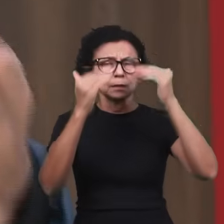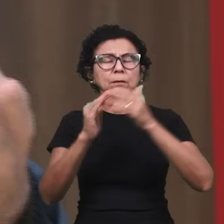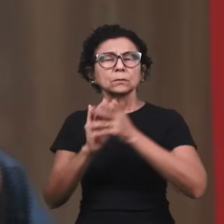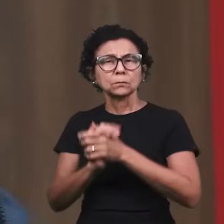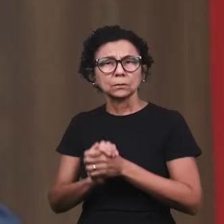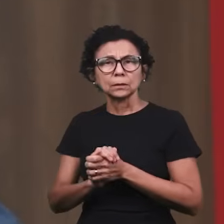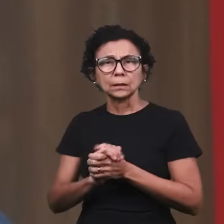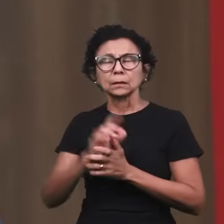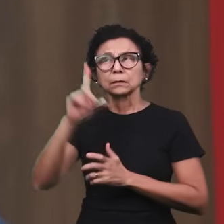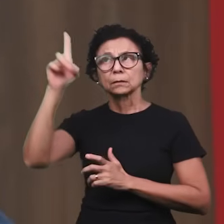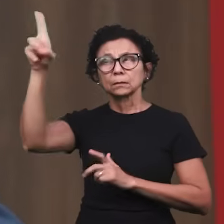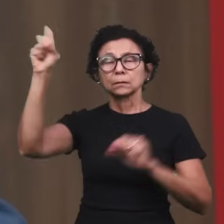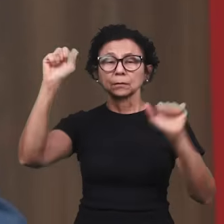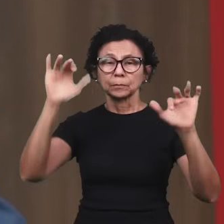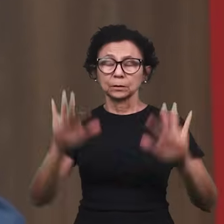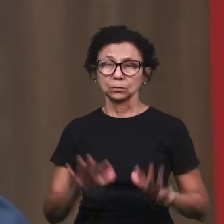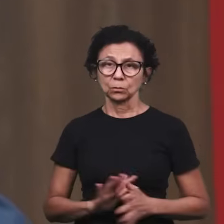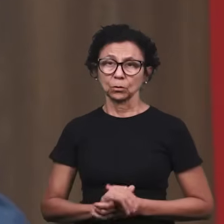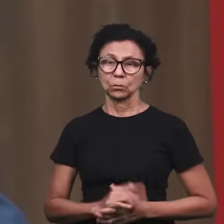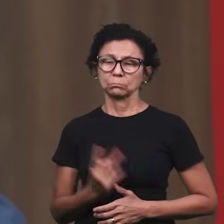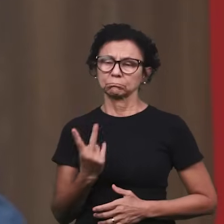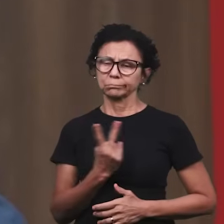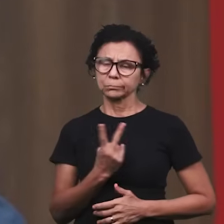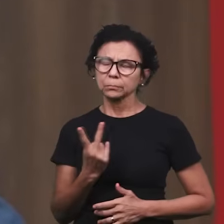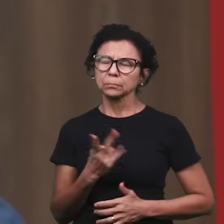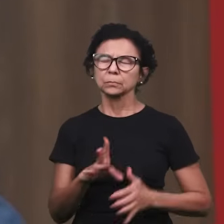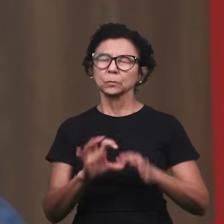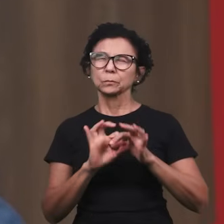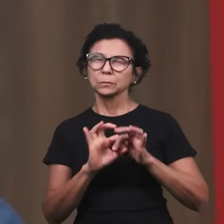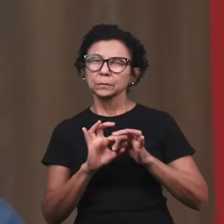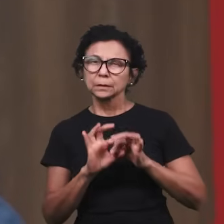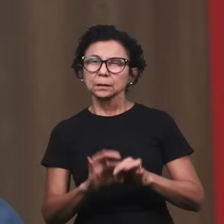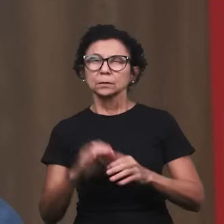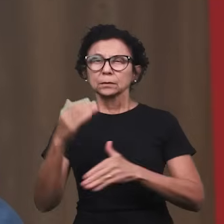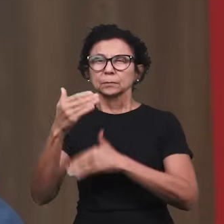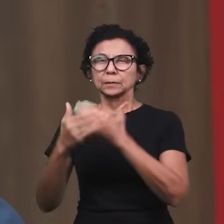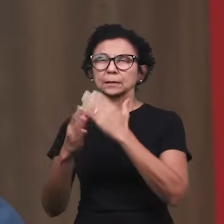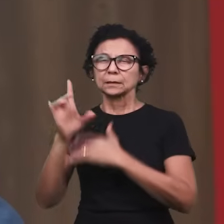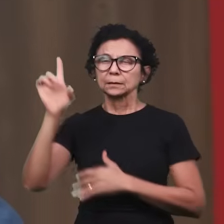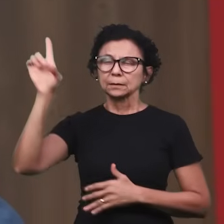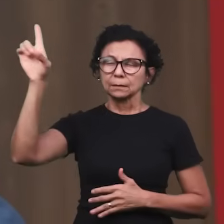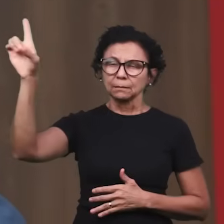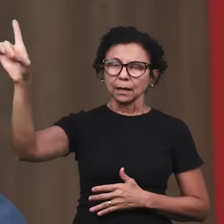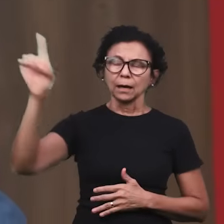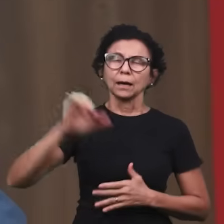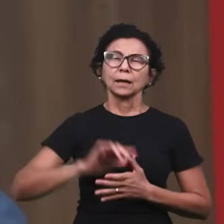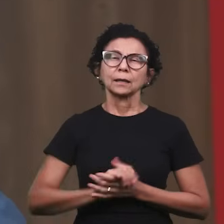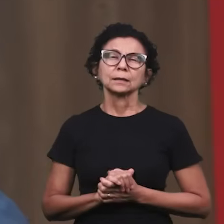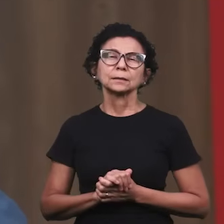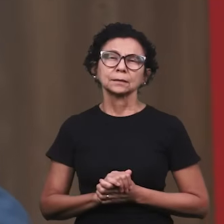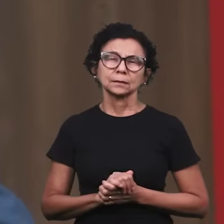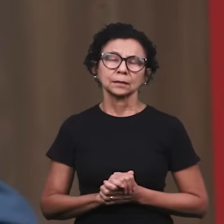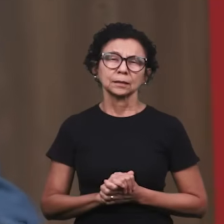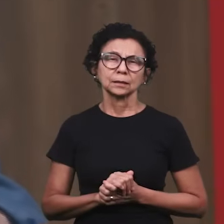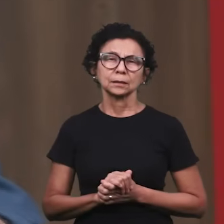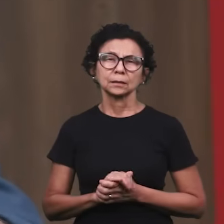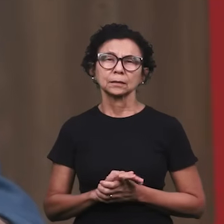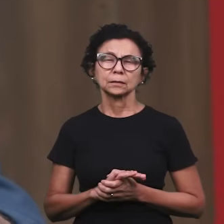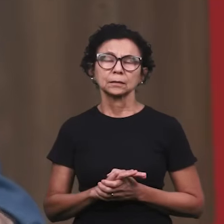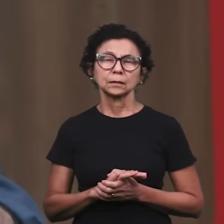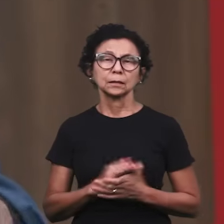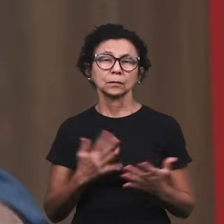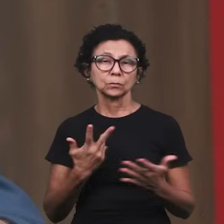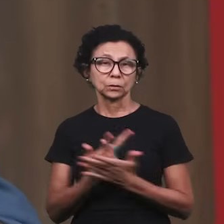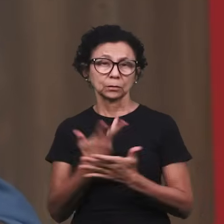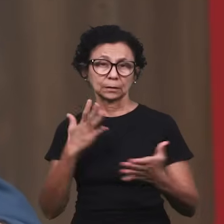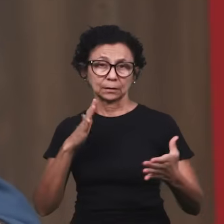e a esposa, ambos, estão interligados, em comunhão, a presença de Deus se faz naquele casamento, é um casamento